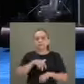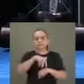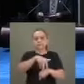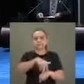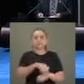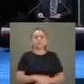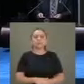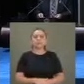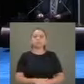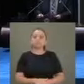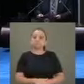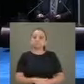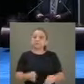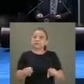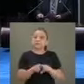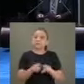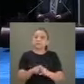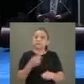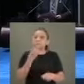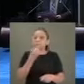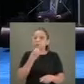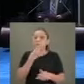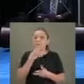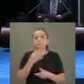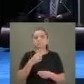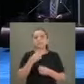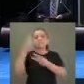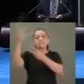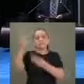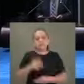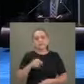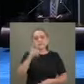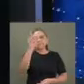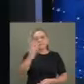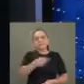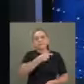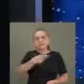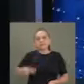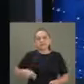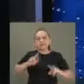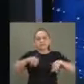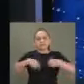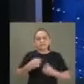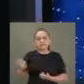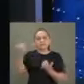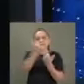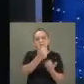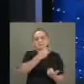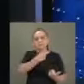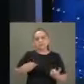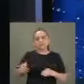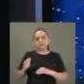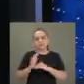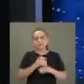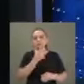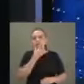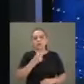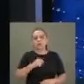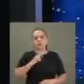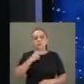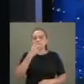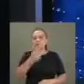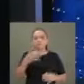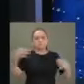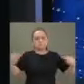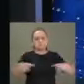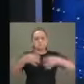bem-vindo também pontualíssimo presidente da sessão vice-presidente do Senado Federal voz digna